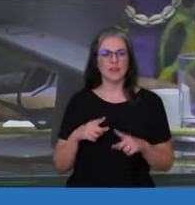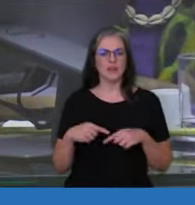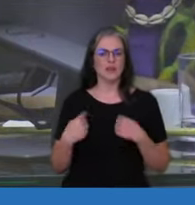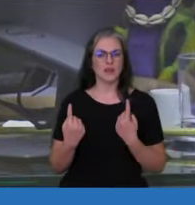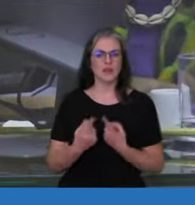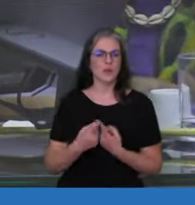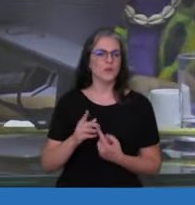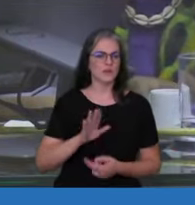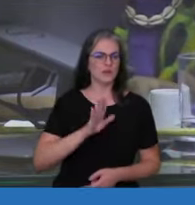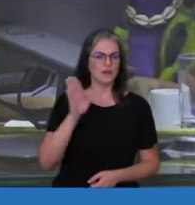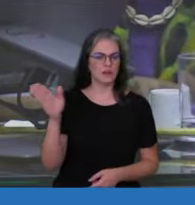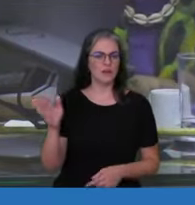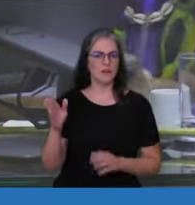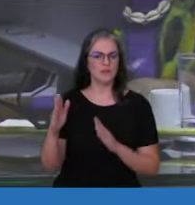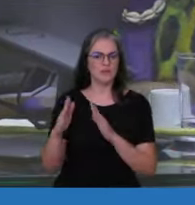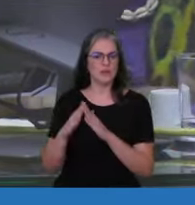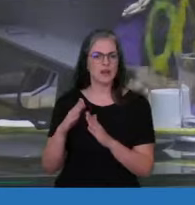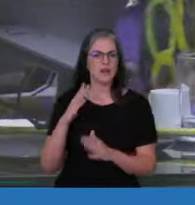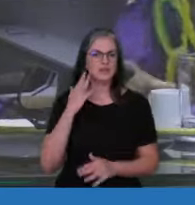presidente Lira.